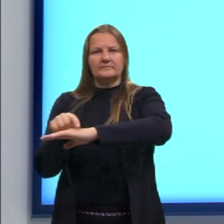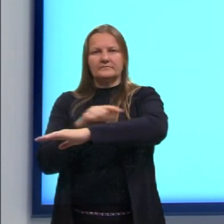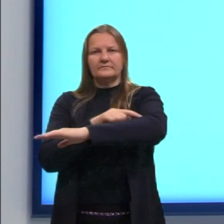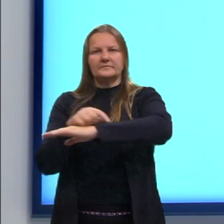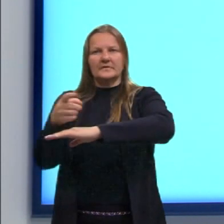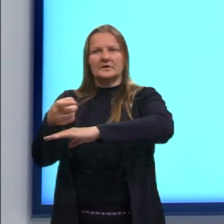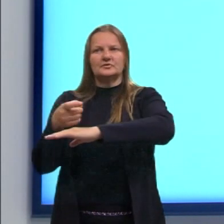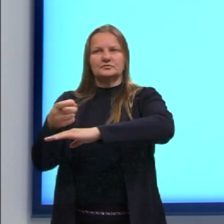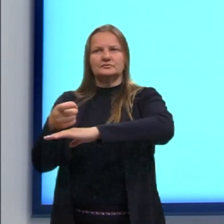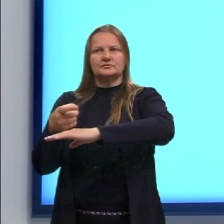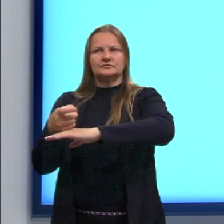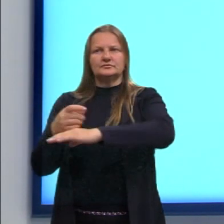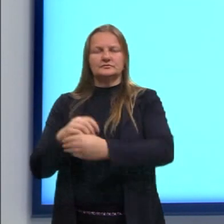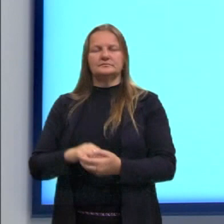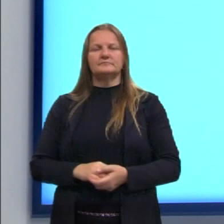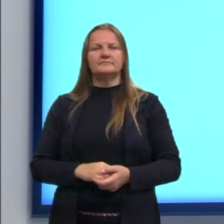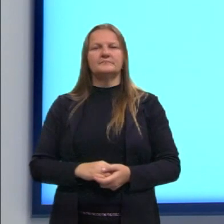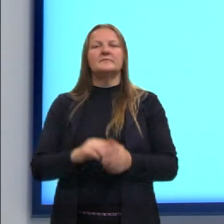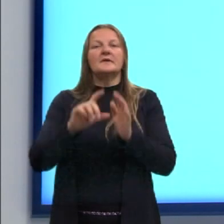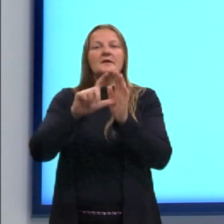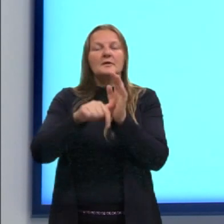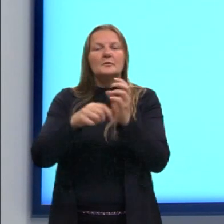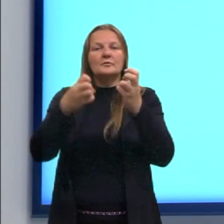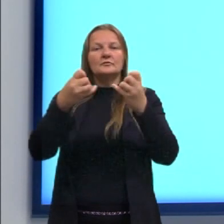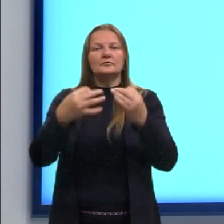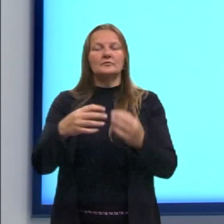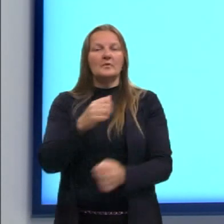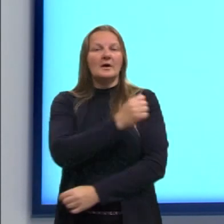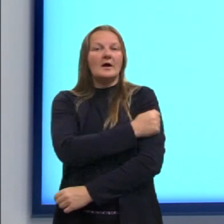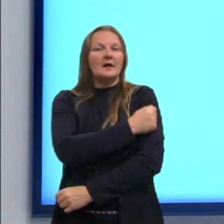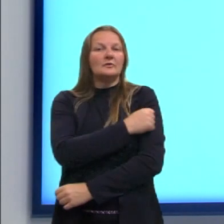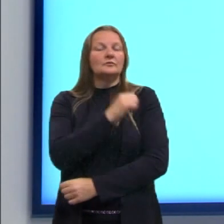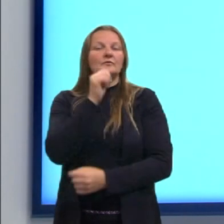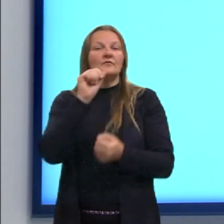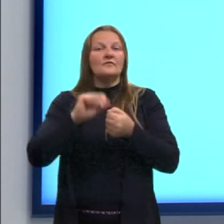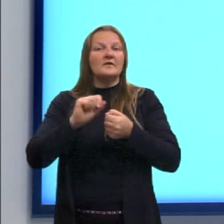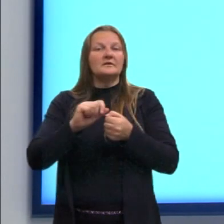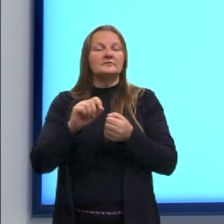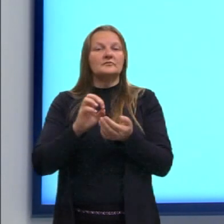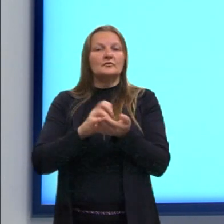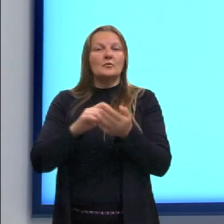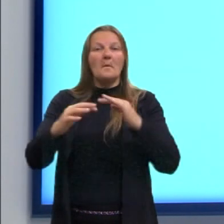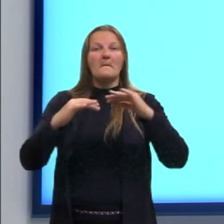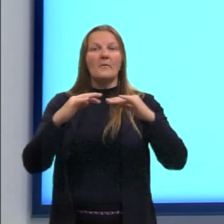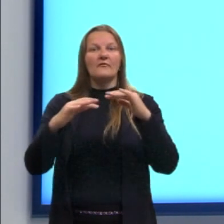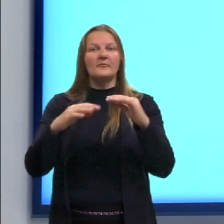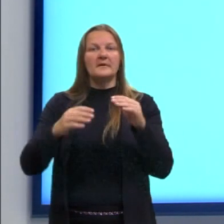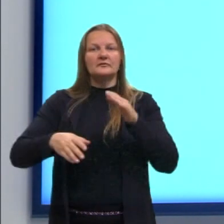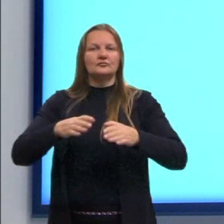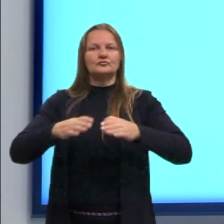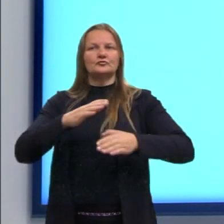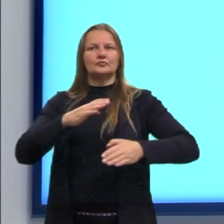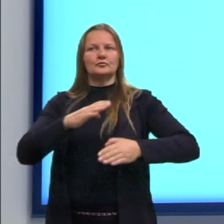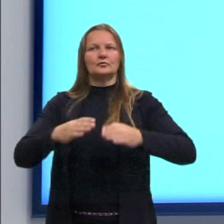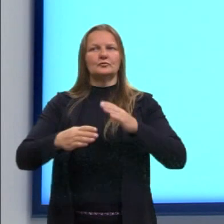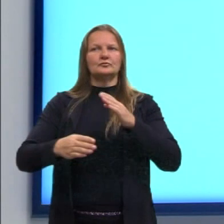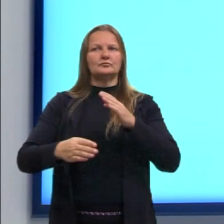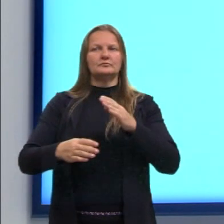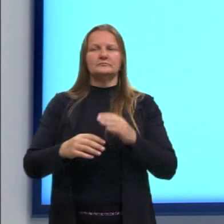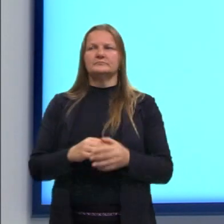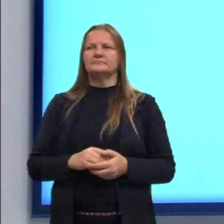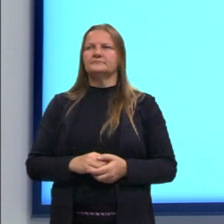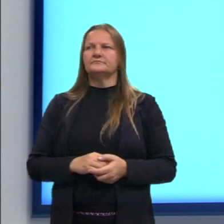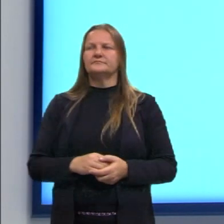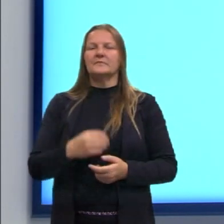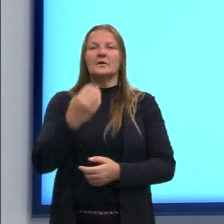X. Em seguida, esse aluno deu os seguintes comandos de movimentação para o robô: